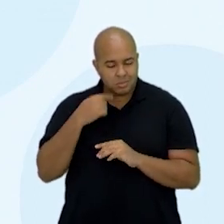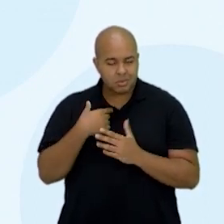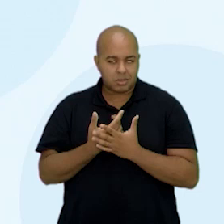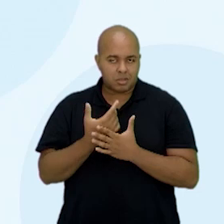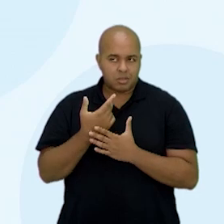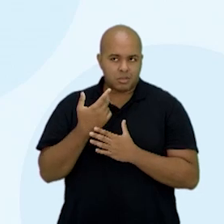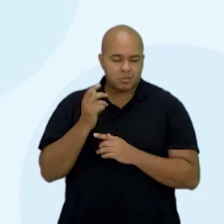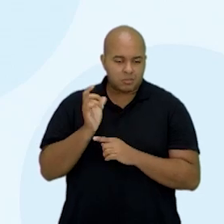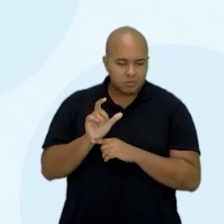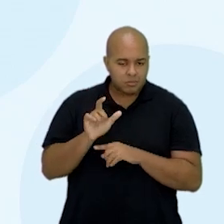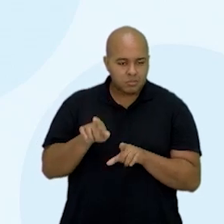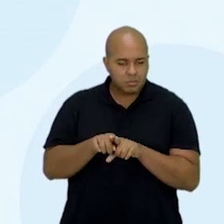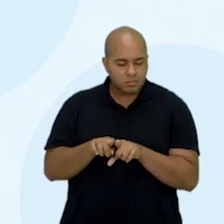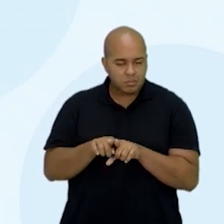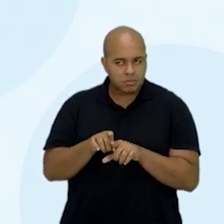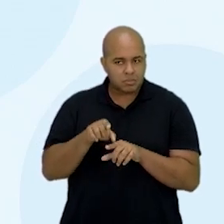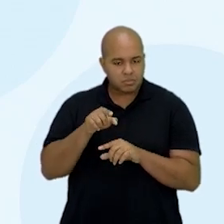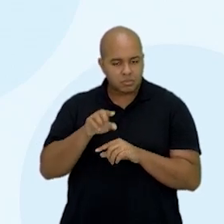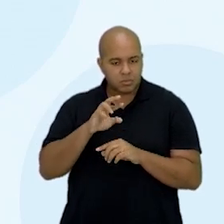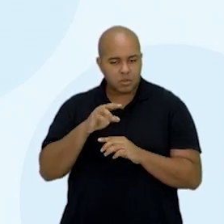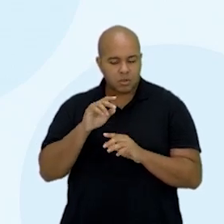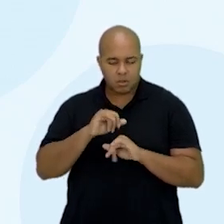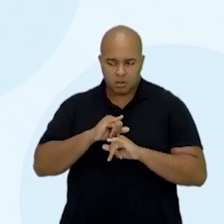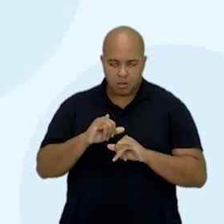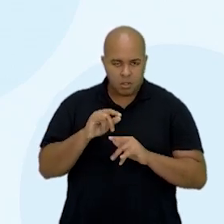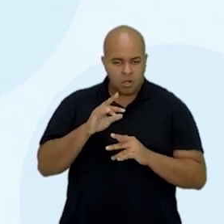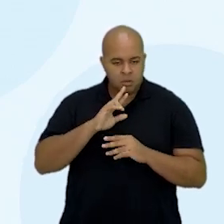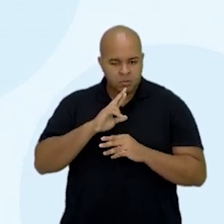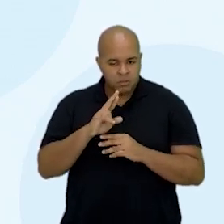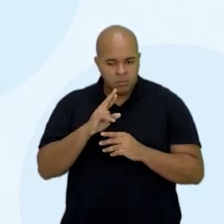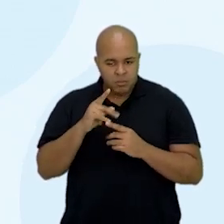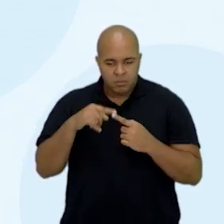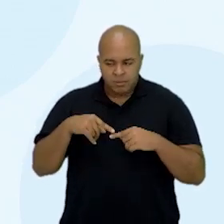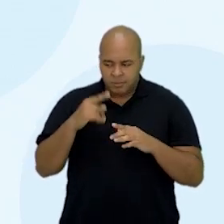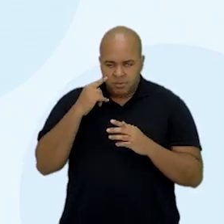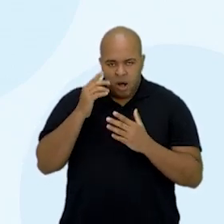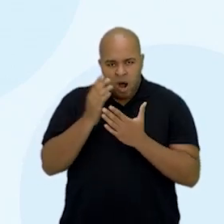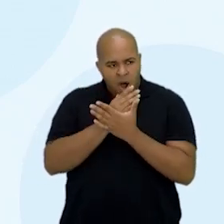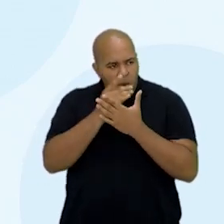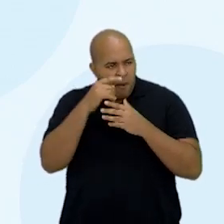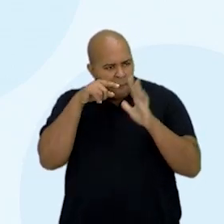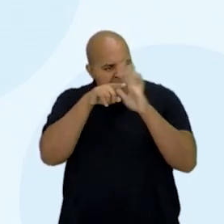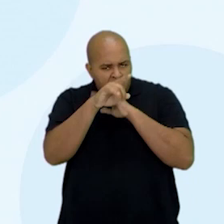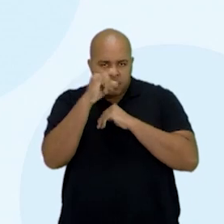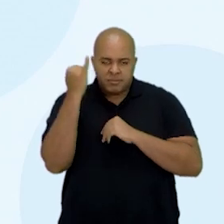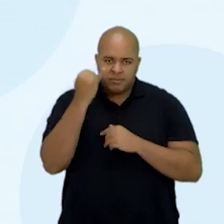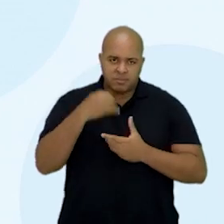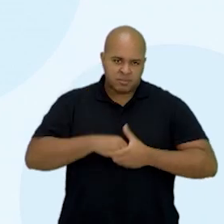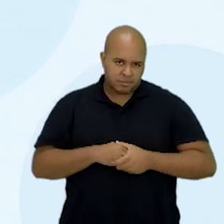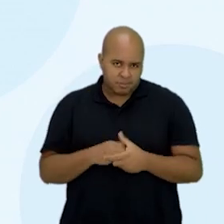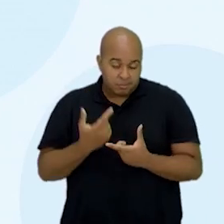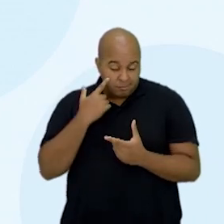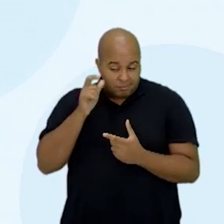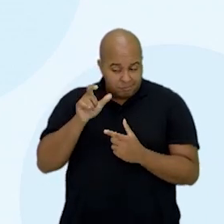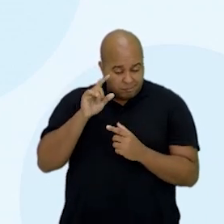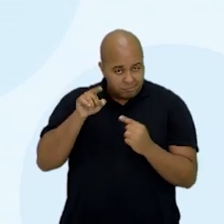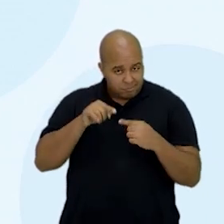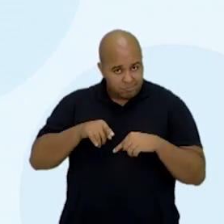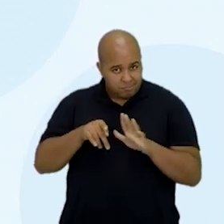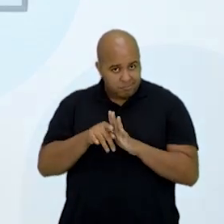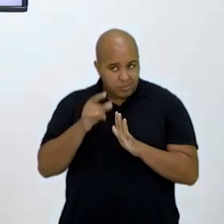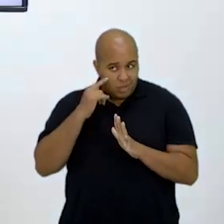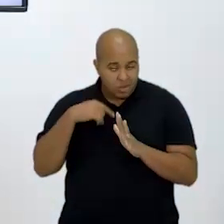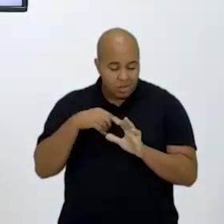Vocês também vão postar publicar uma resposta para uma pergunta importante este é o objetivo